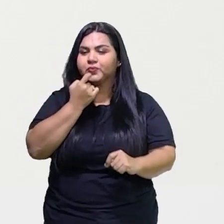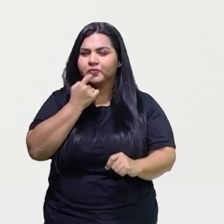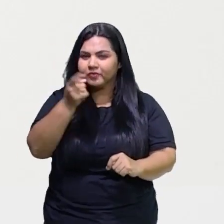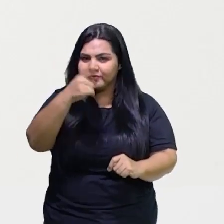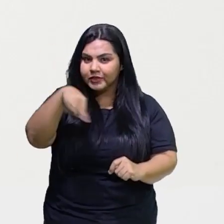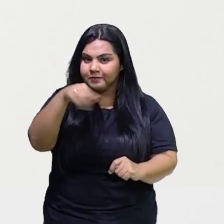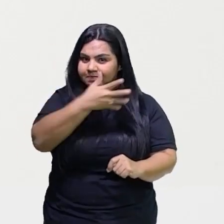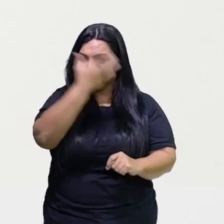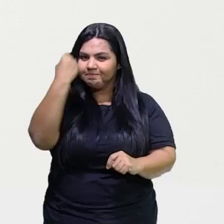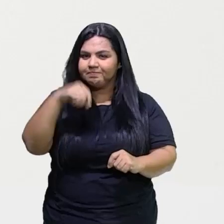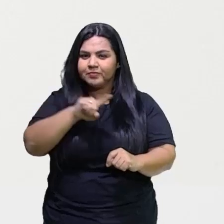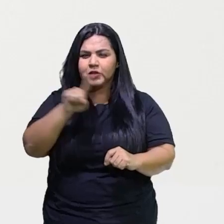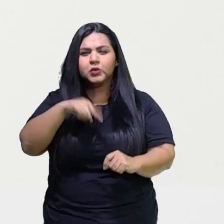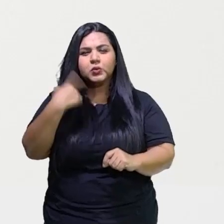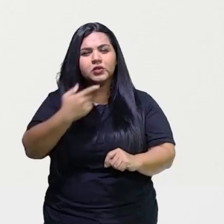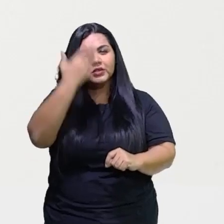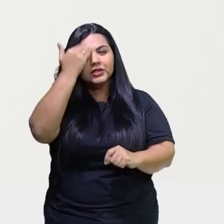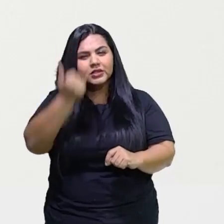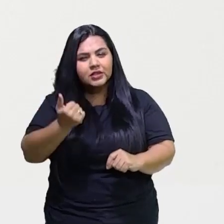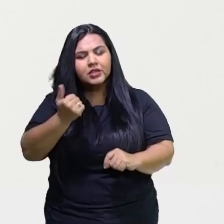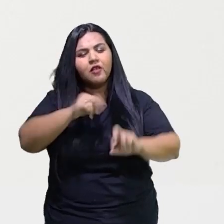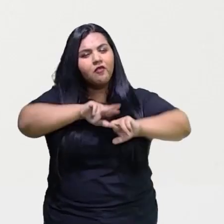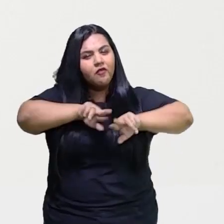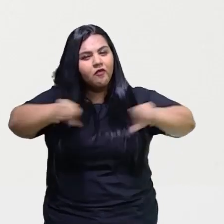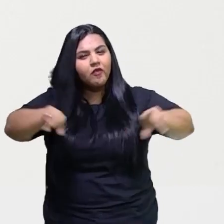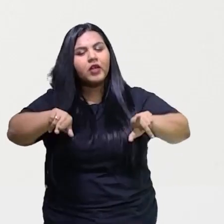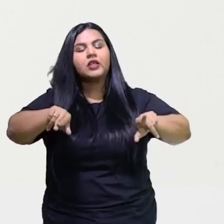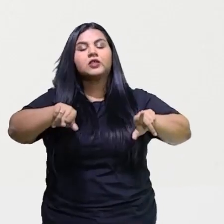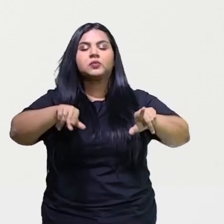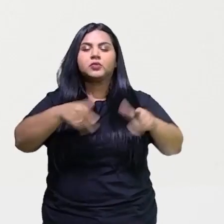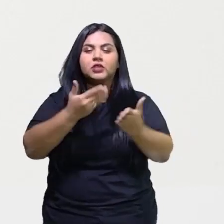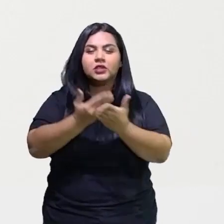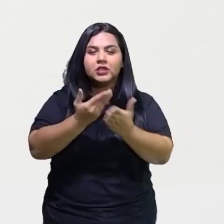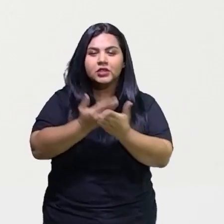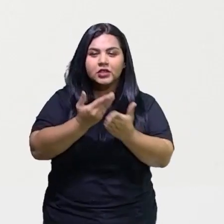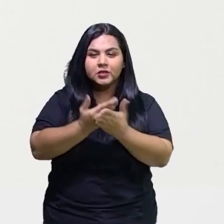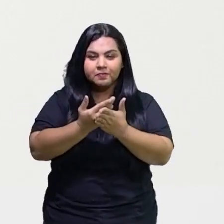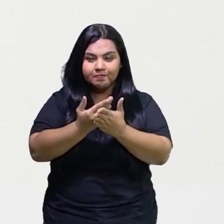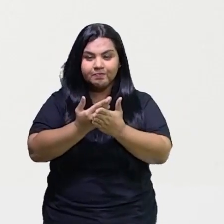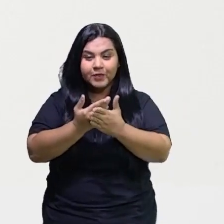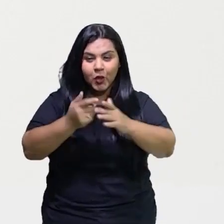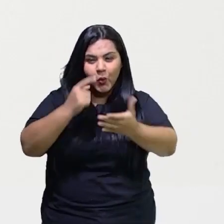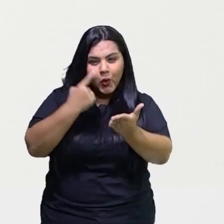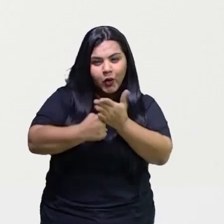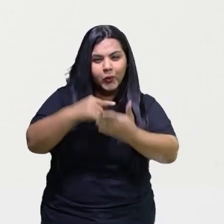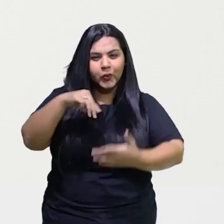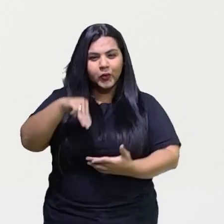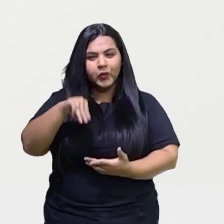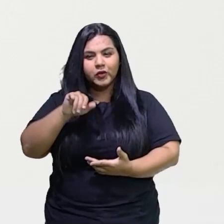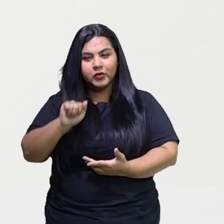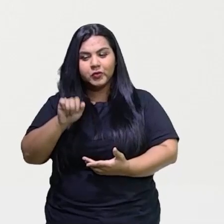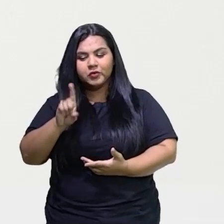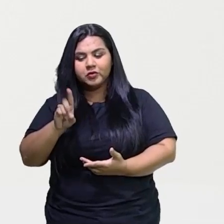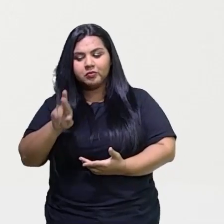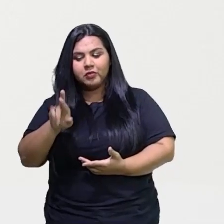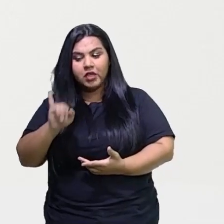aí todo mundo já sabe, nós falamos várias vezes na última aula, o Tratado de Madrid, mas grave esse